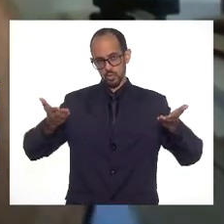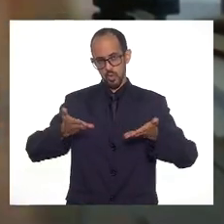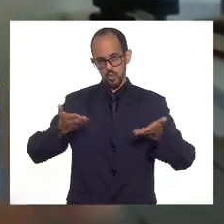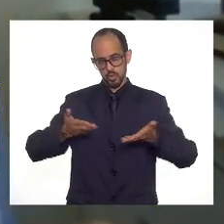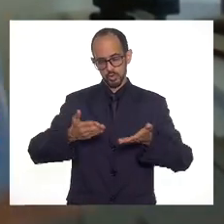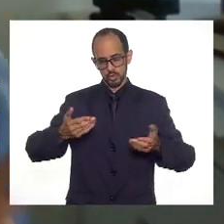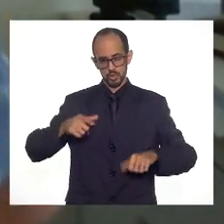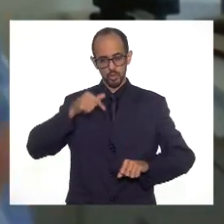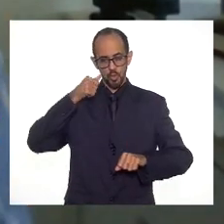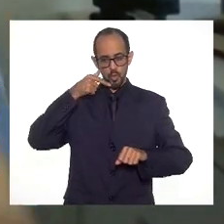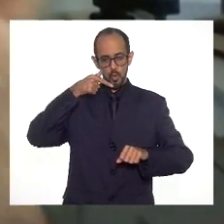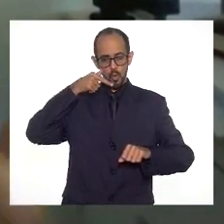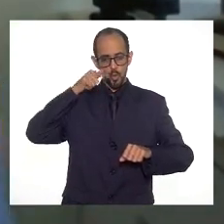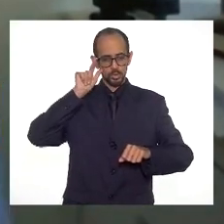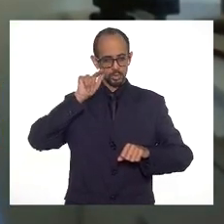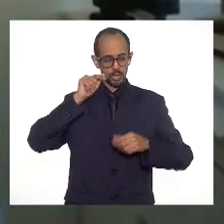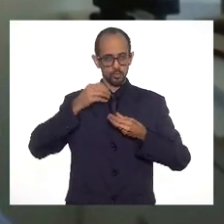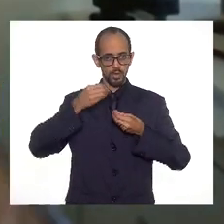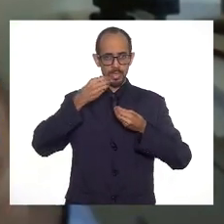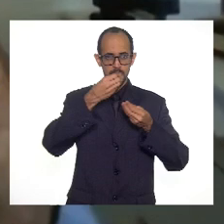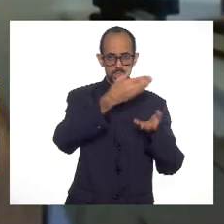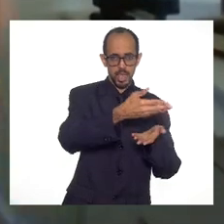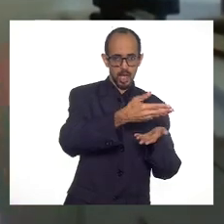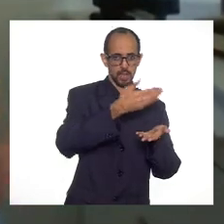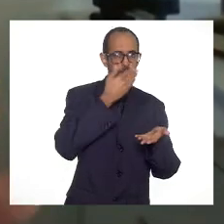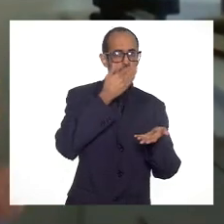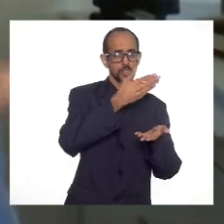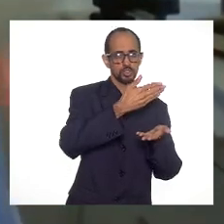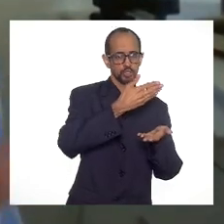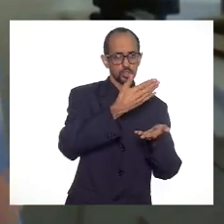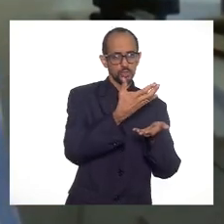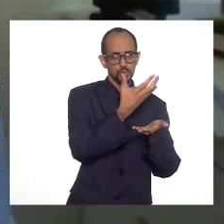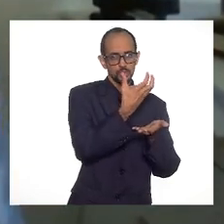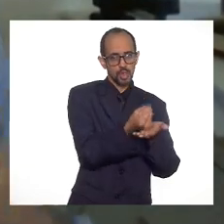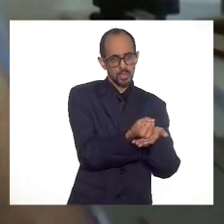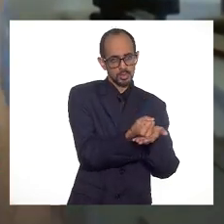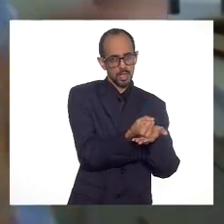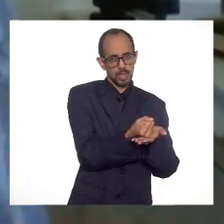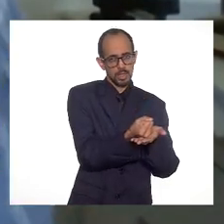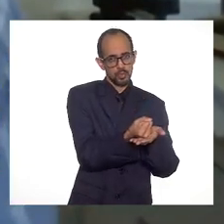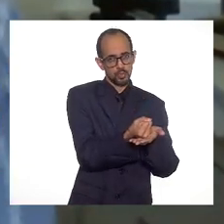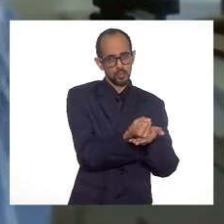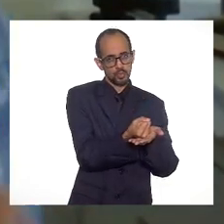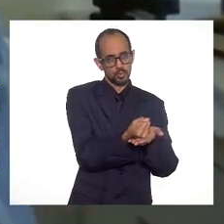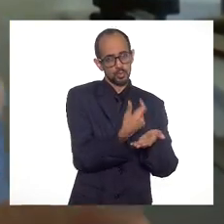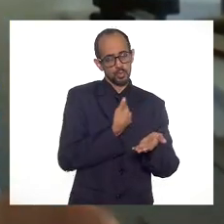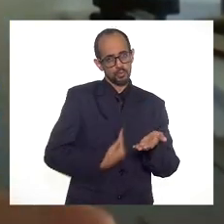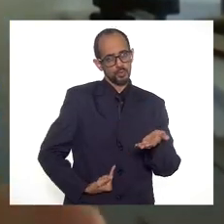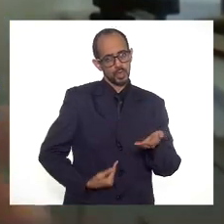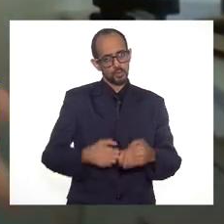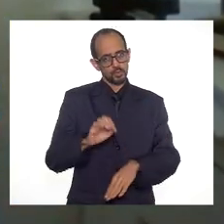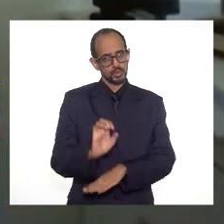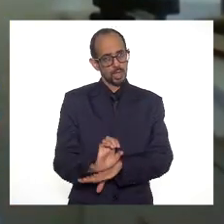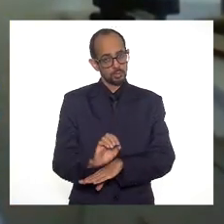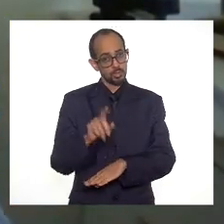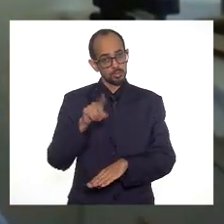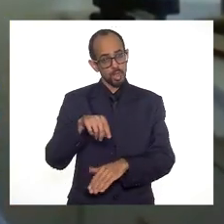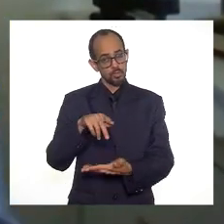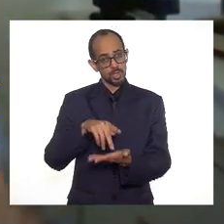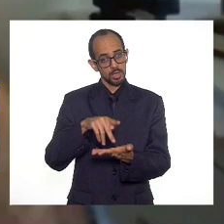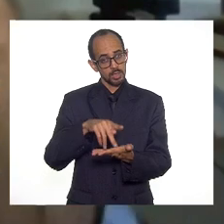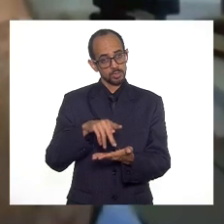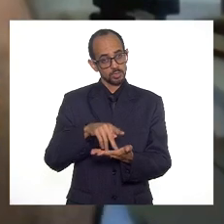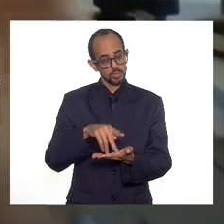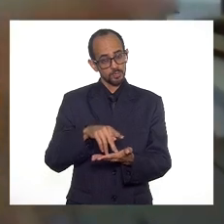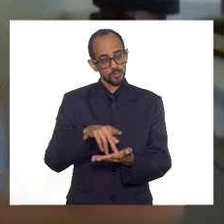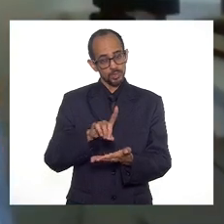ontem foi entregue o pedido de adesão do governo do Estado, o que é verdade. A data limite do governo do